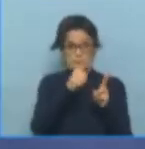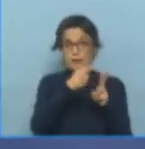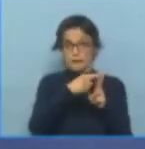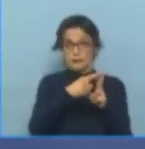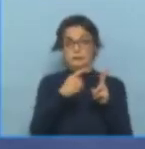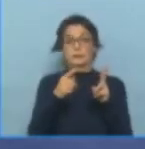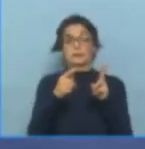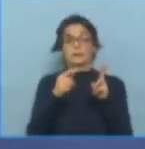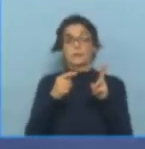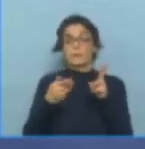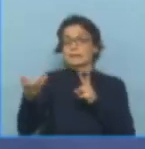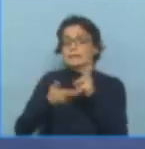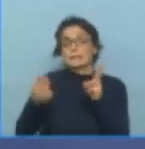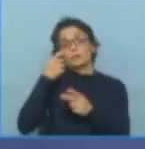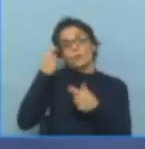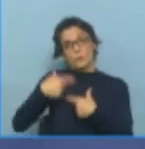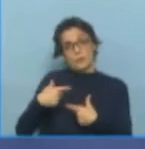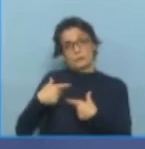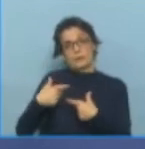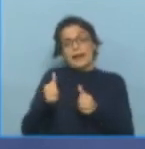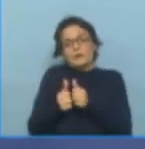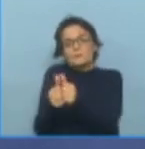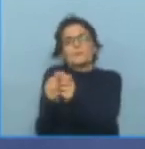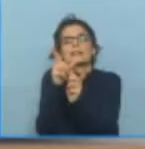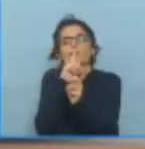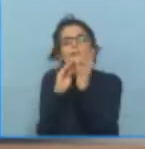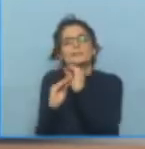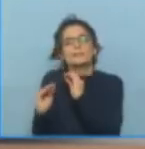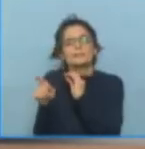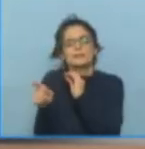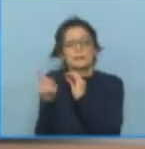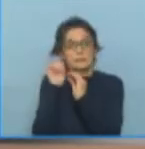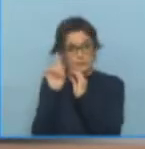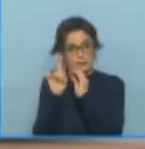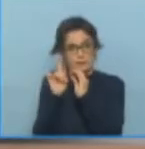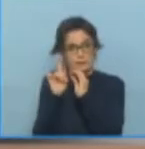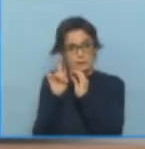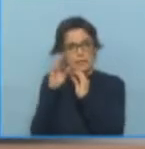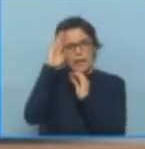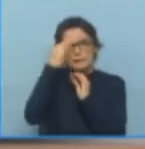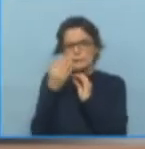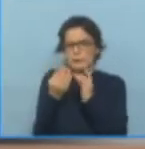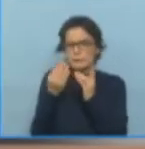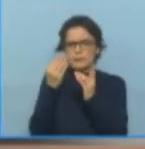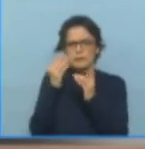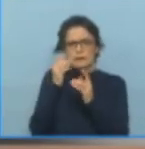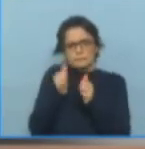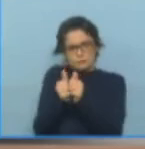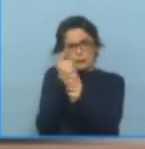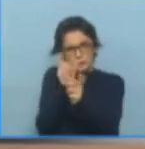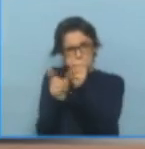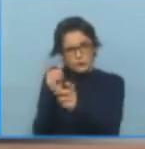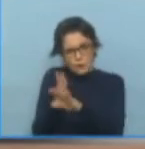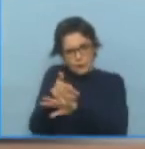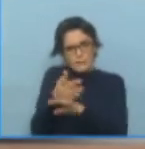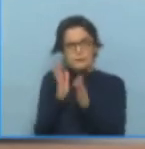comunicação. É necessário saber acompanhar o silêncio. Sobretudo, é necessário também saber acompanhar as pessoas com a oração, com a espiritualidade,